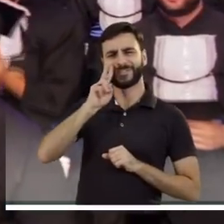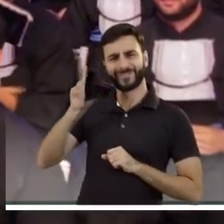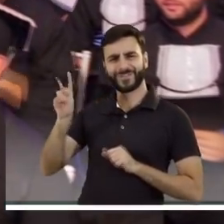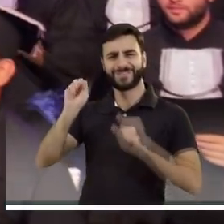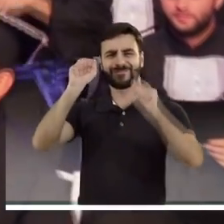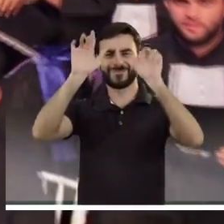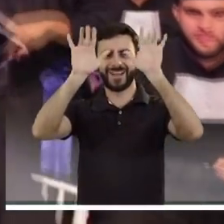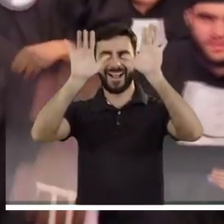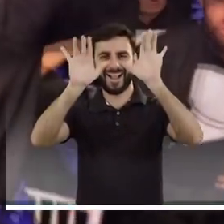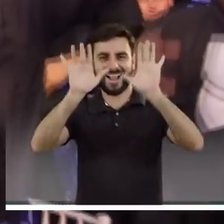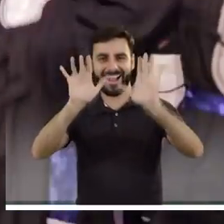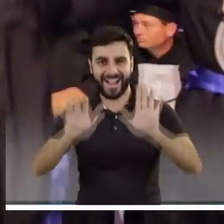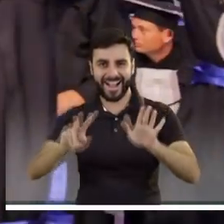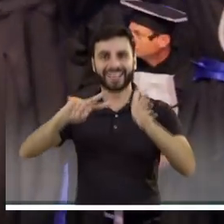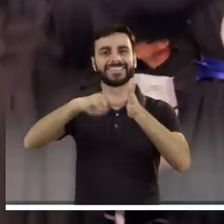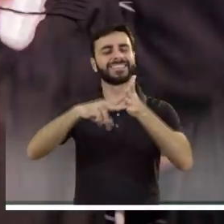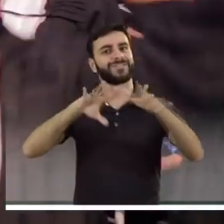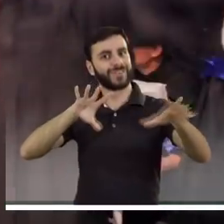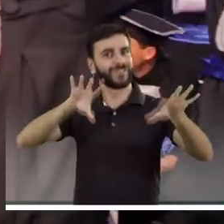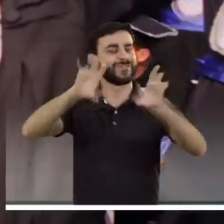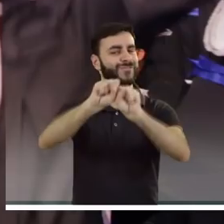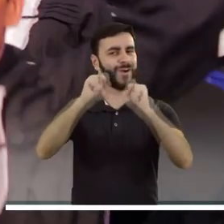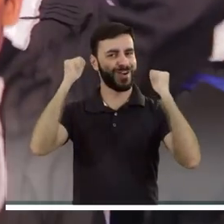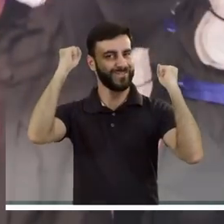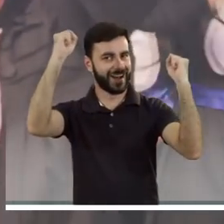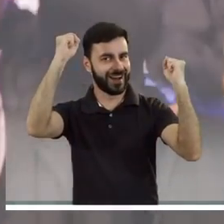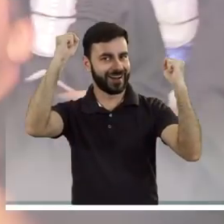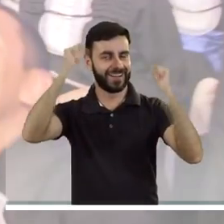As luzes que celebram conquistas